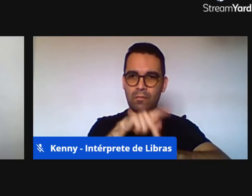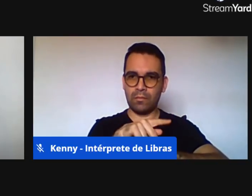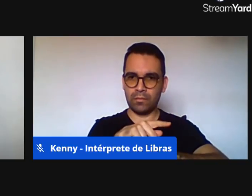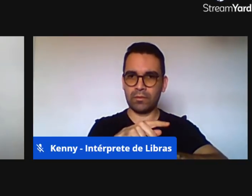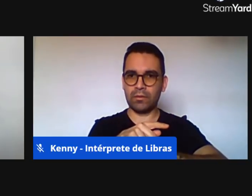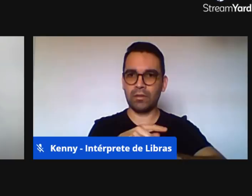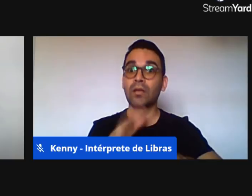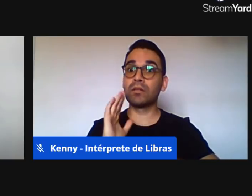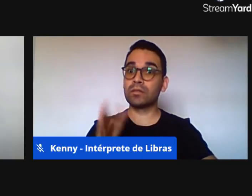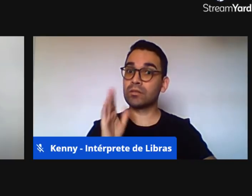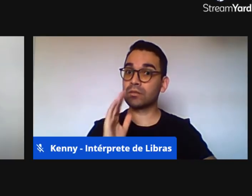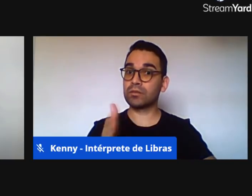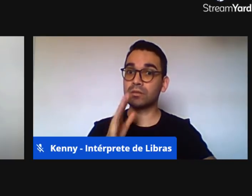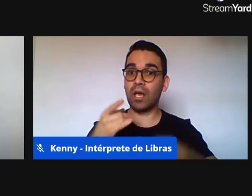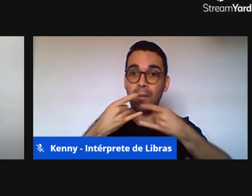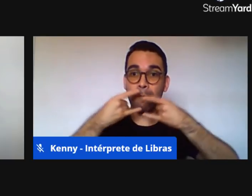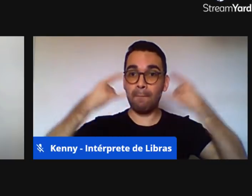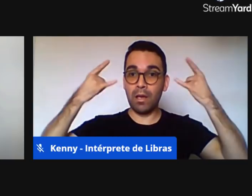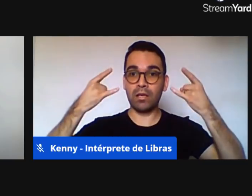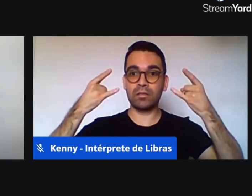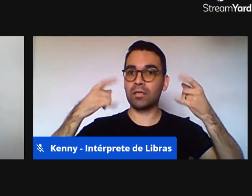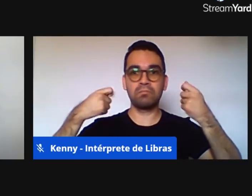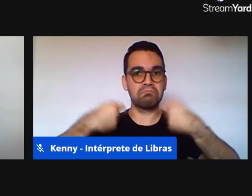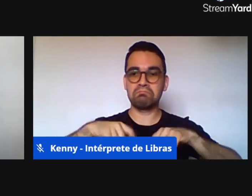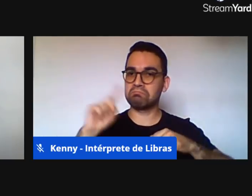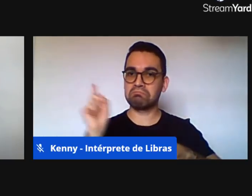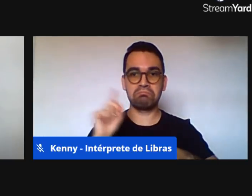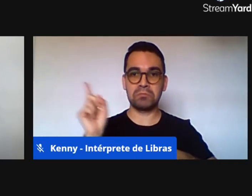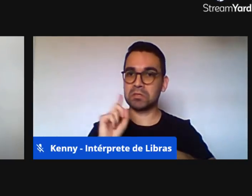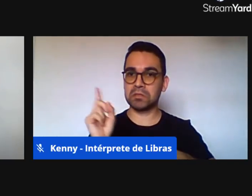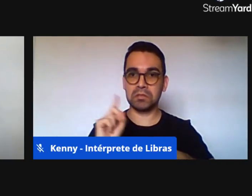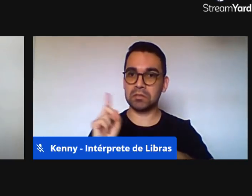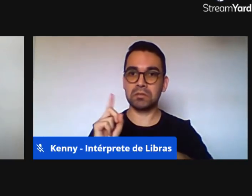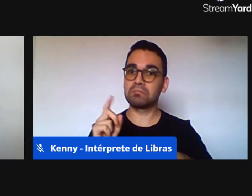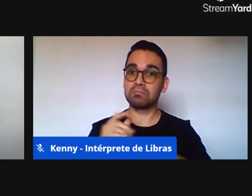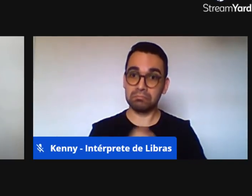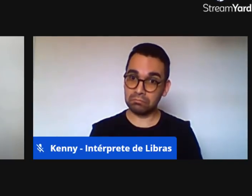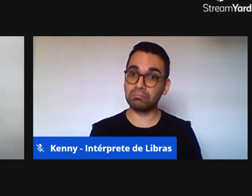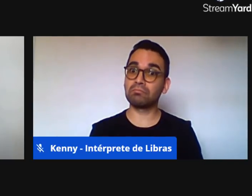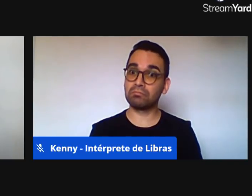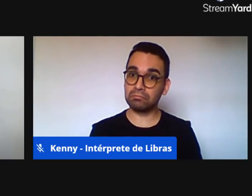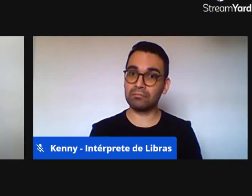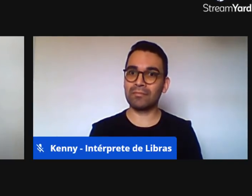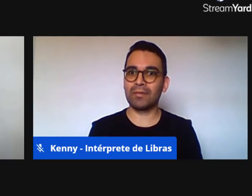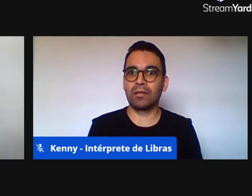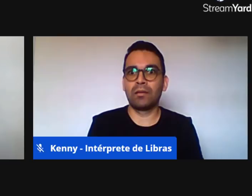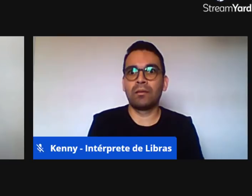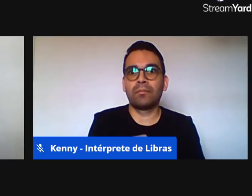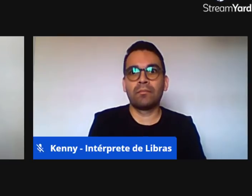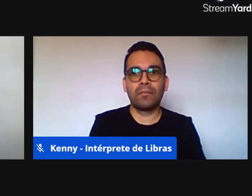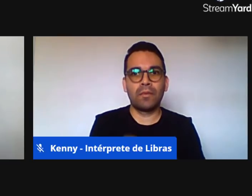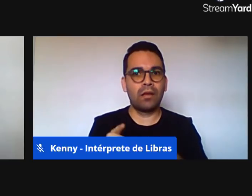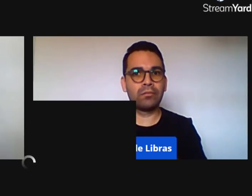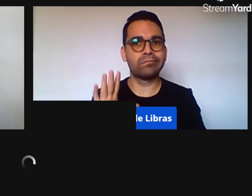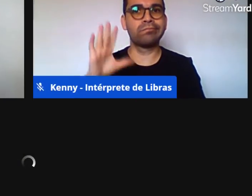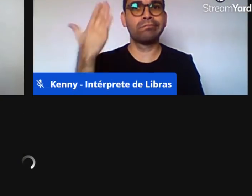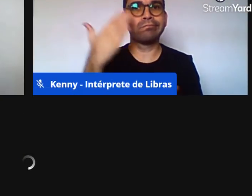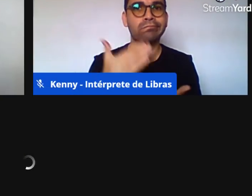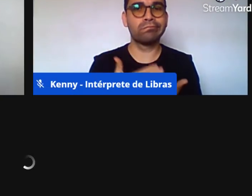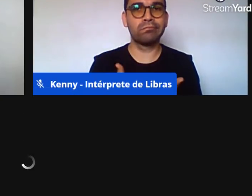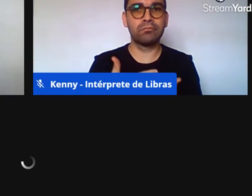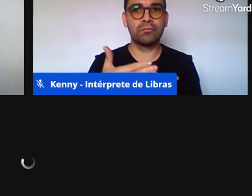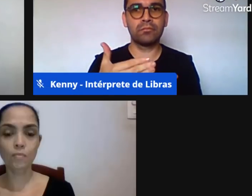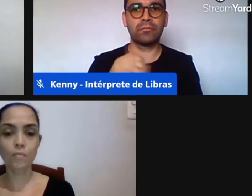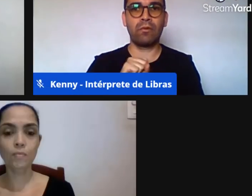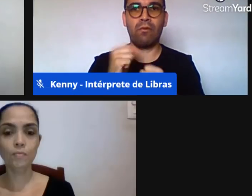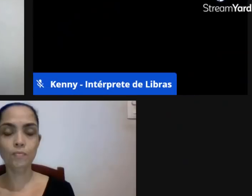foi abolido. Só que aí eles aboliram para todo mundo. E o que aconteceu? Aumentou um pouco o número de casos, principalmente em crianças, porque as crianças